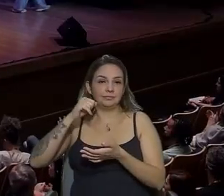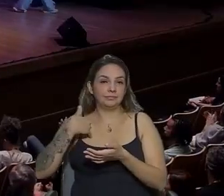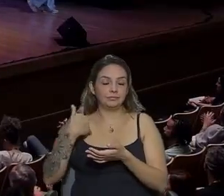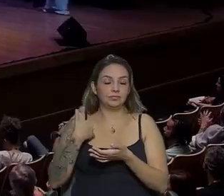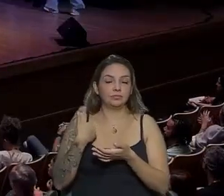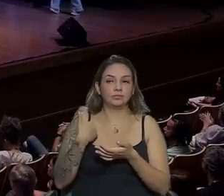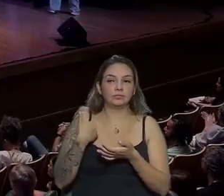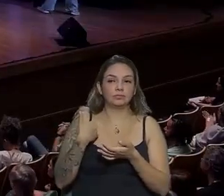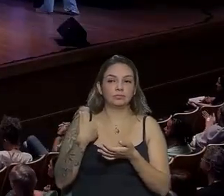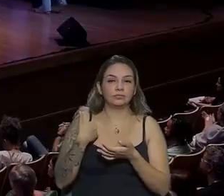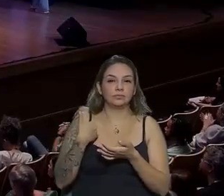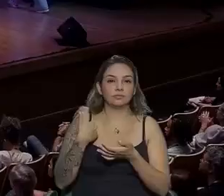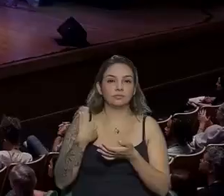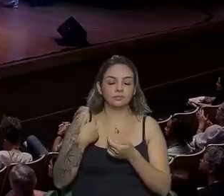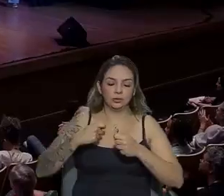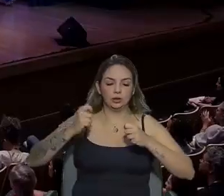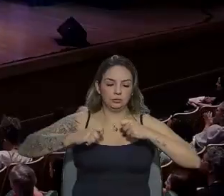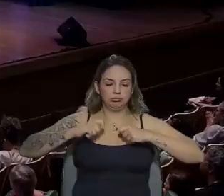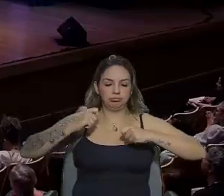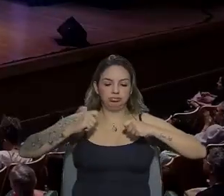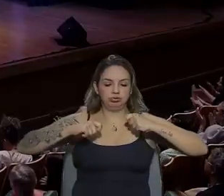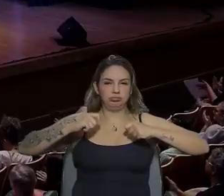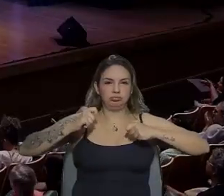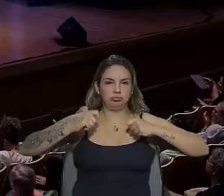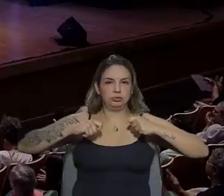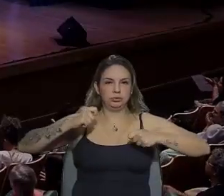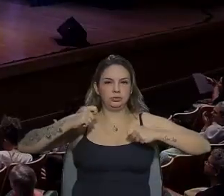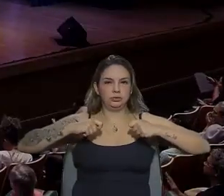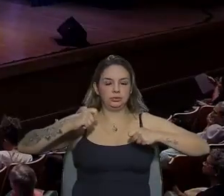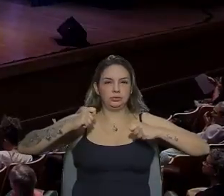18 anos. Que rufem os tambores.